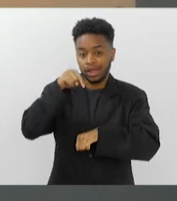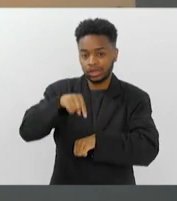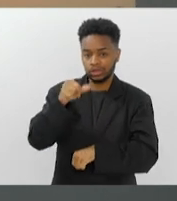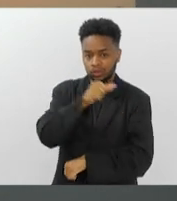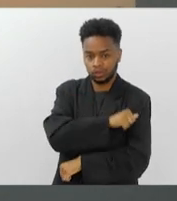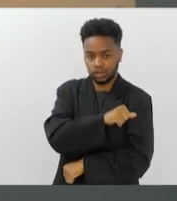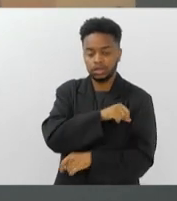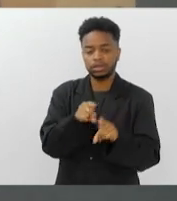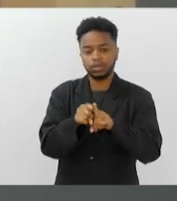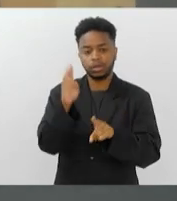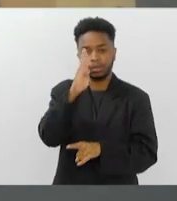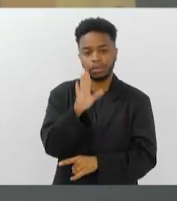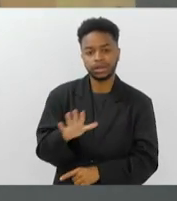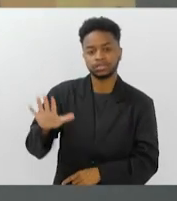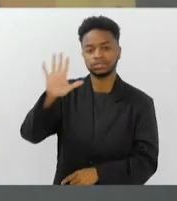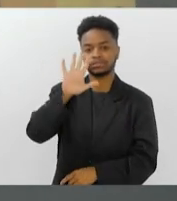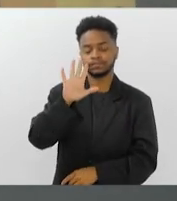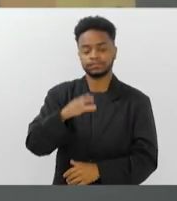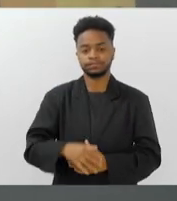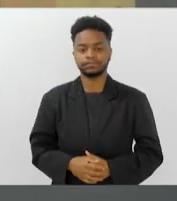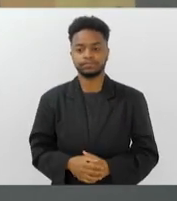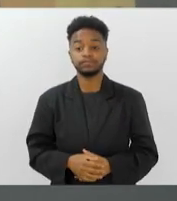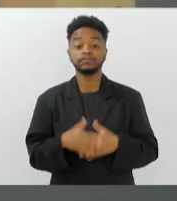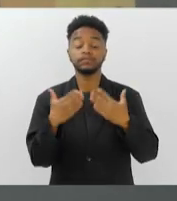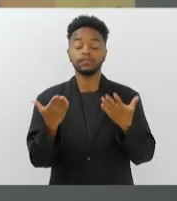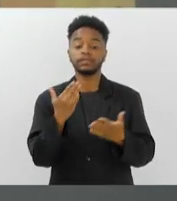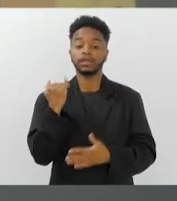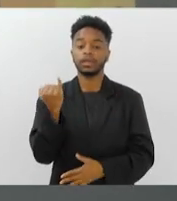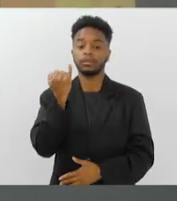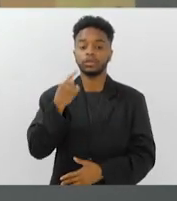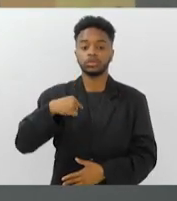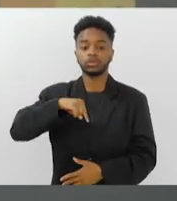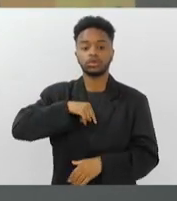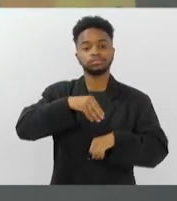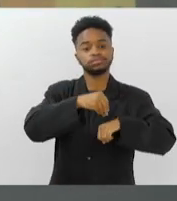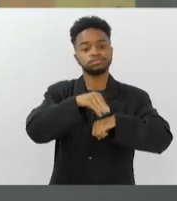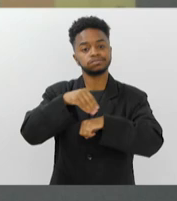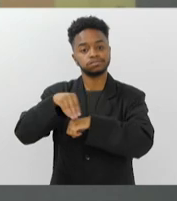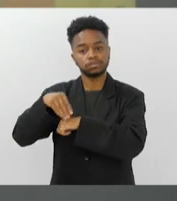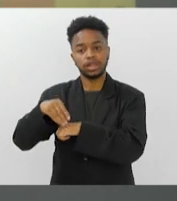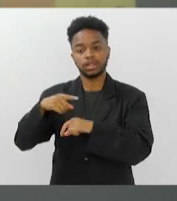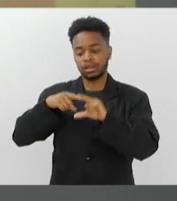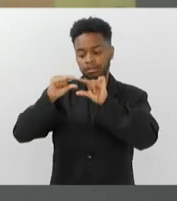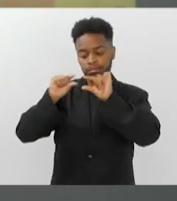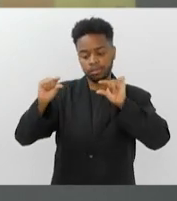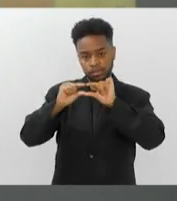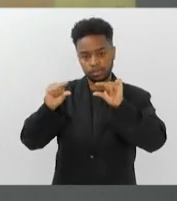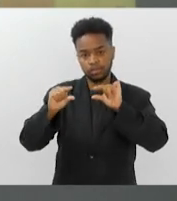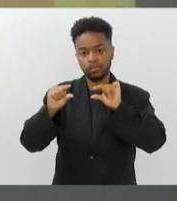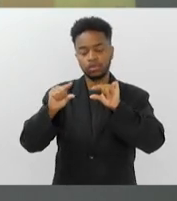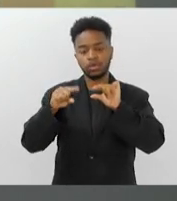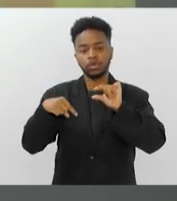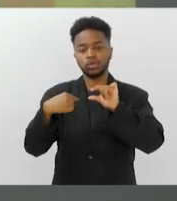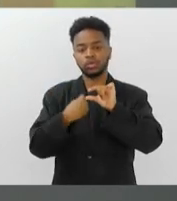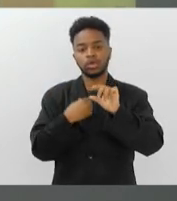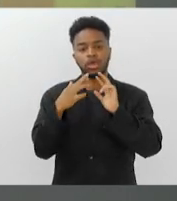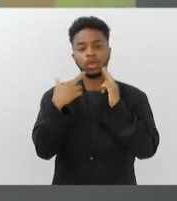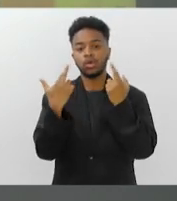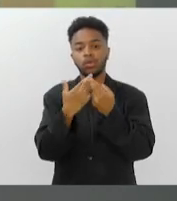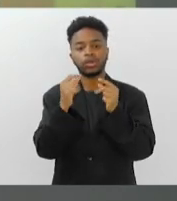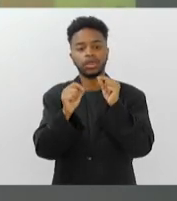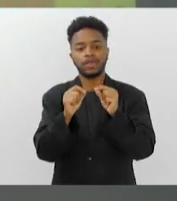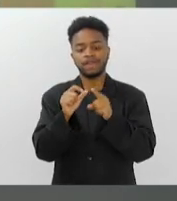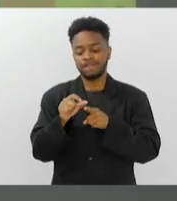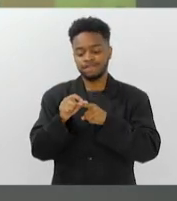Brasil e aí é importante eh eh pontuar né que o subtítulo da nossa da nossa audiência é favelas e